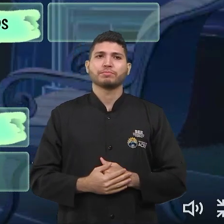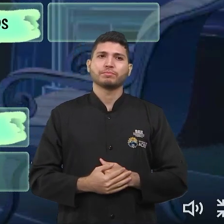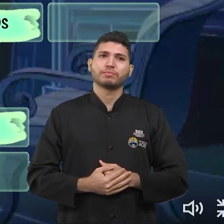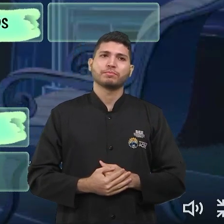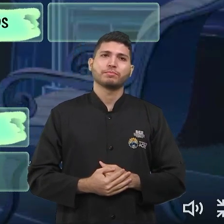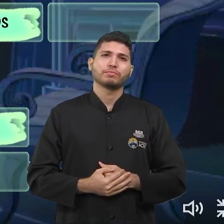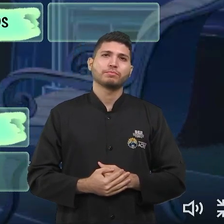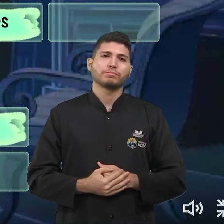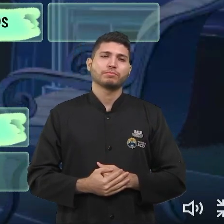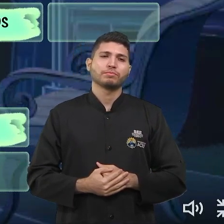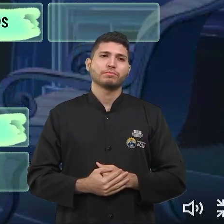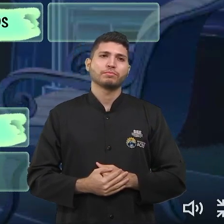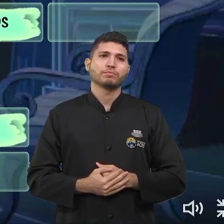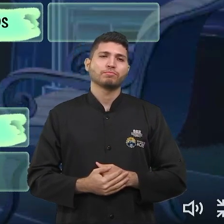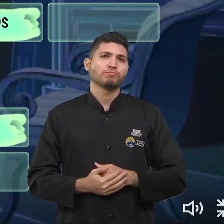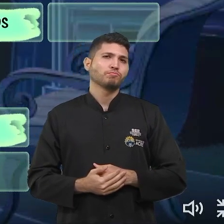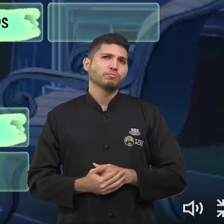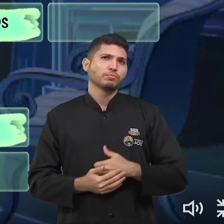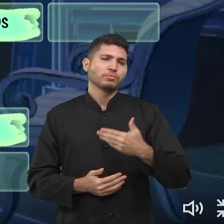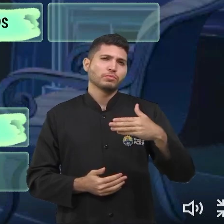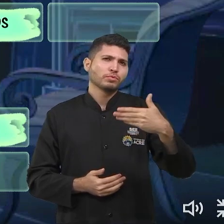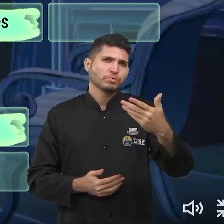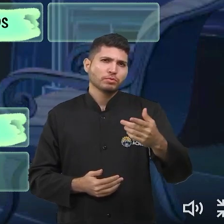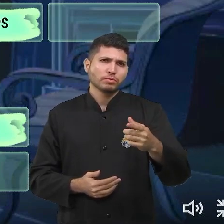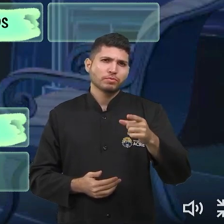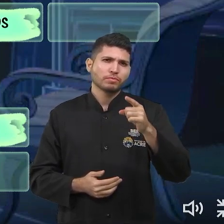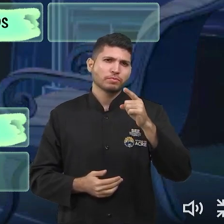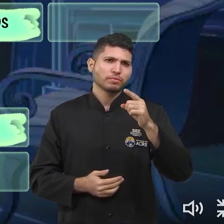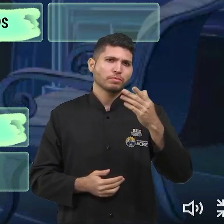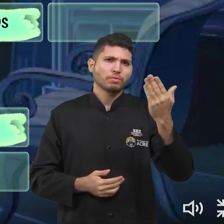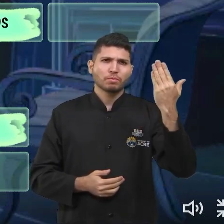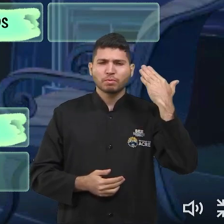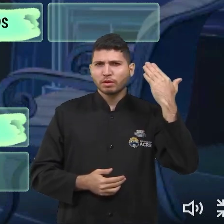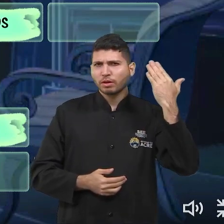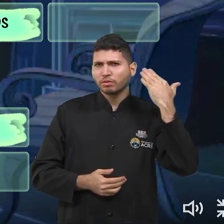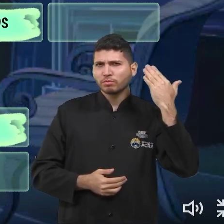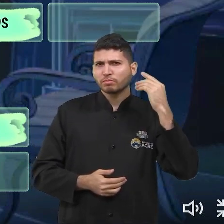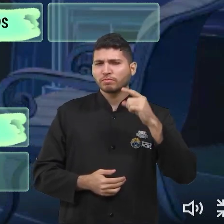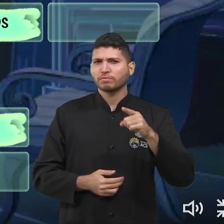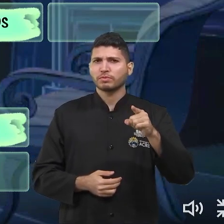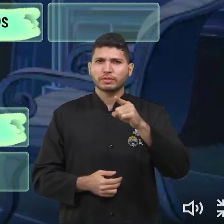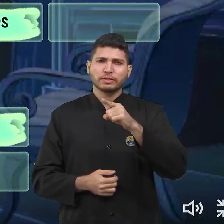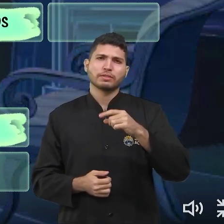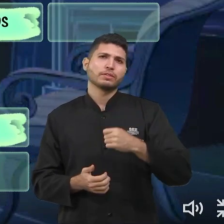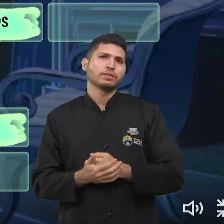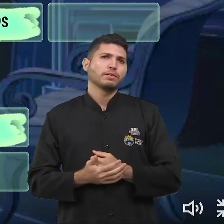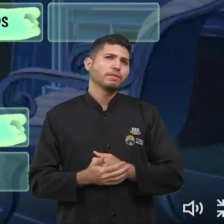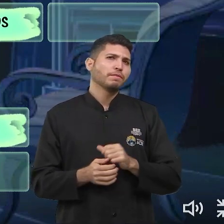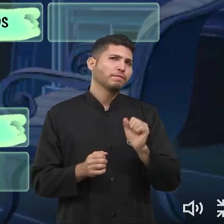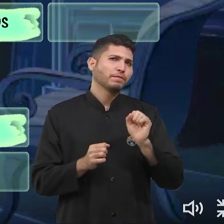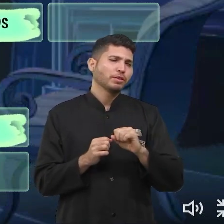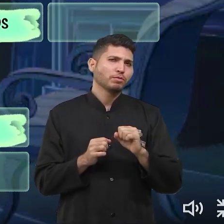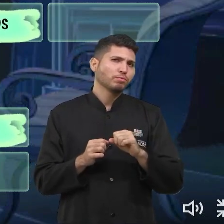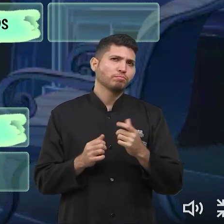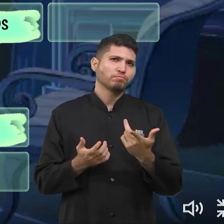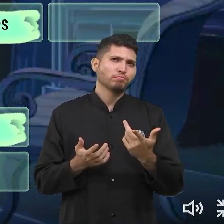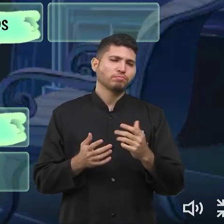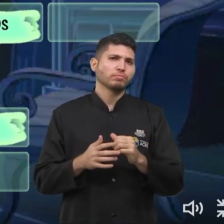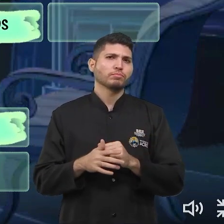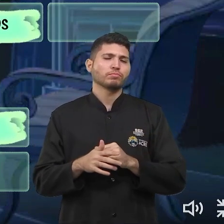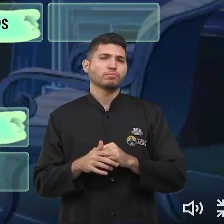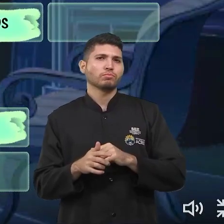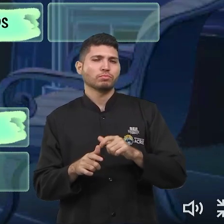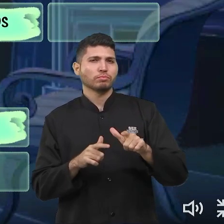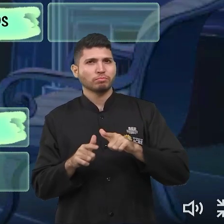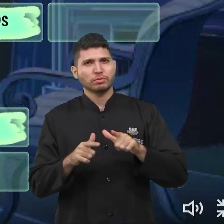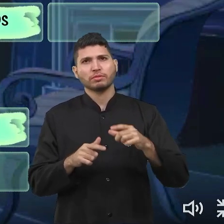Quando você ha hecho o trabalho do espanhol? Ayer. Então, foi ayer, he hecho o trabalho de espanhol.